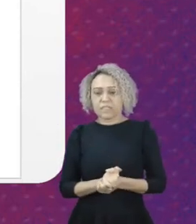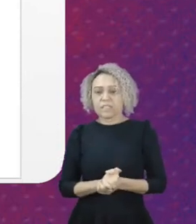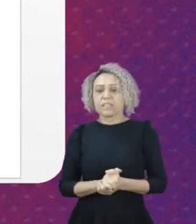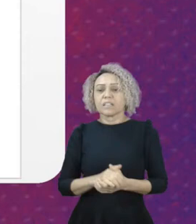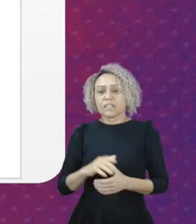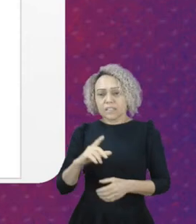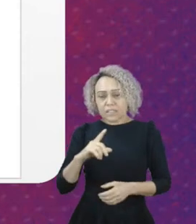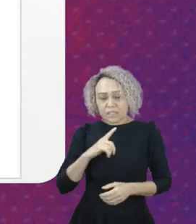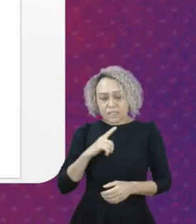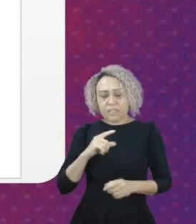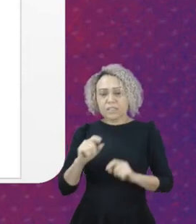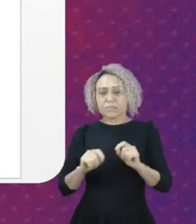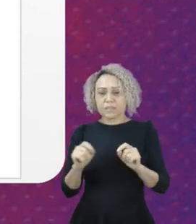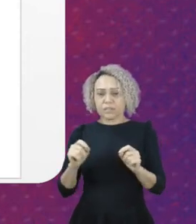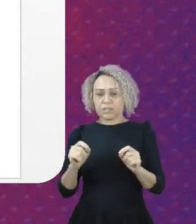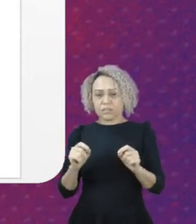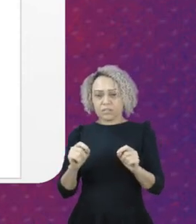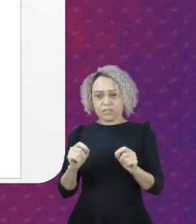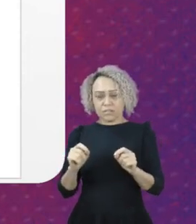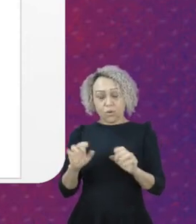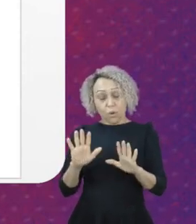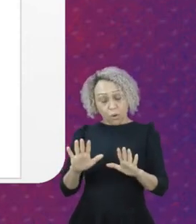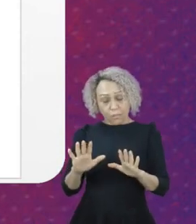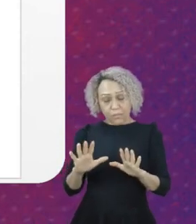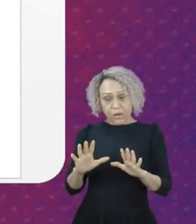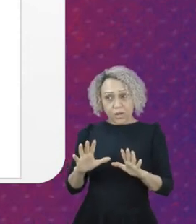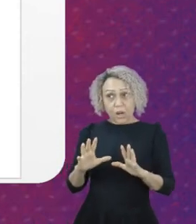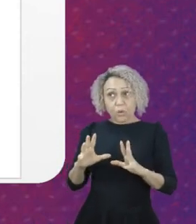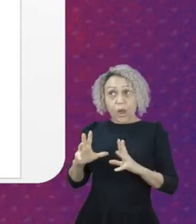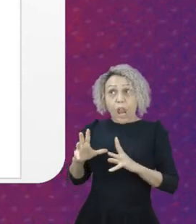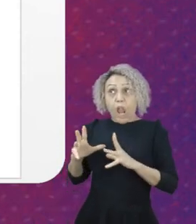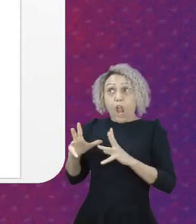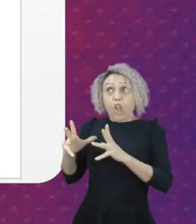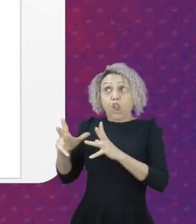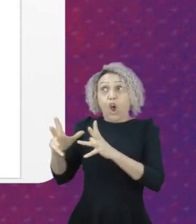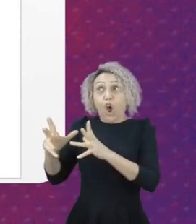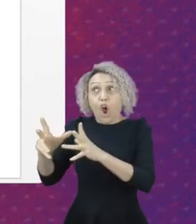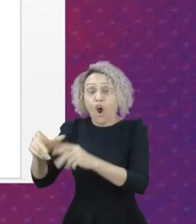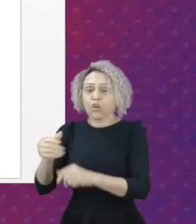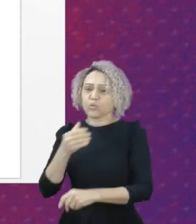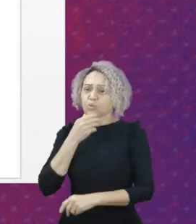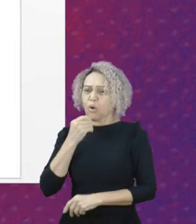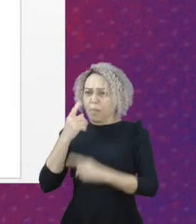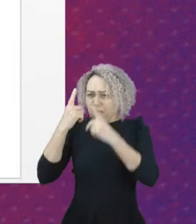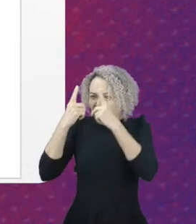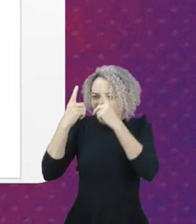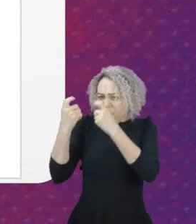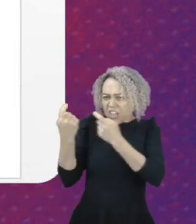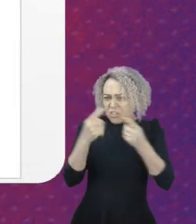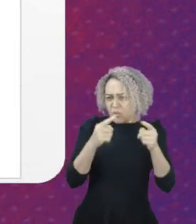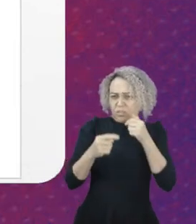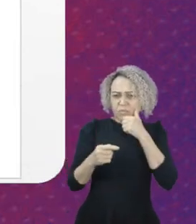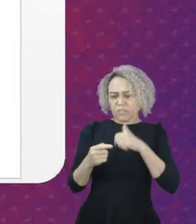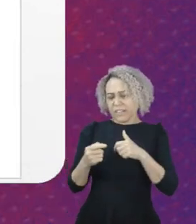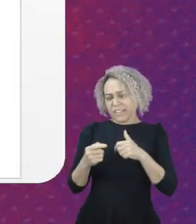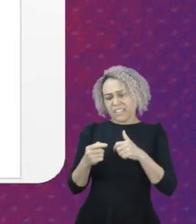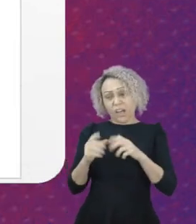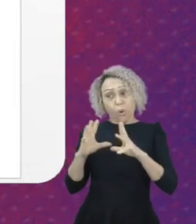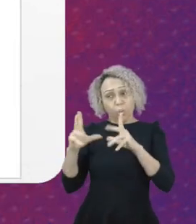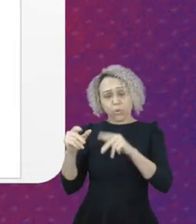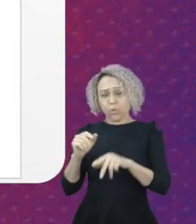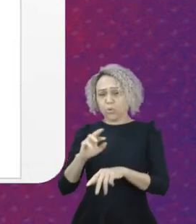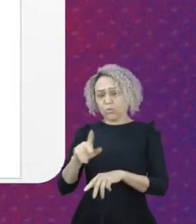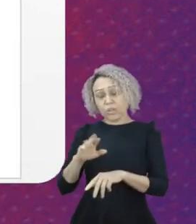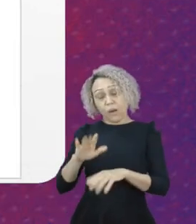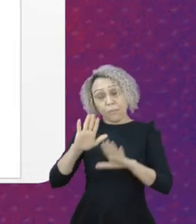mulheres usa, nem todo homem, mas sempre um homem. Então, a maioria, né, dos agressores são homens, por isso que a gente sempre